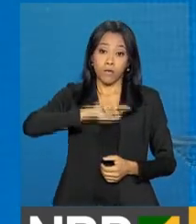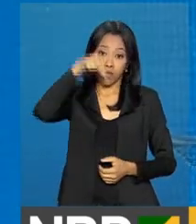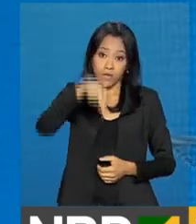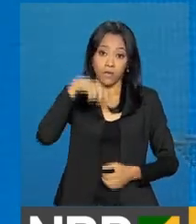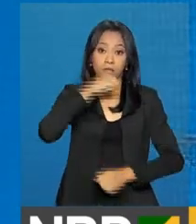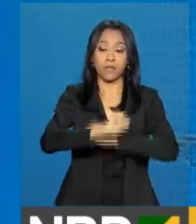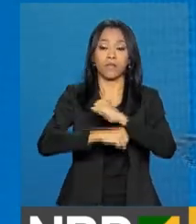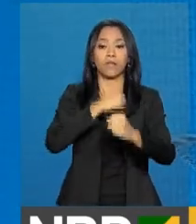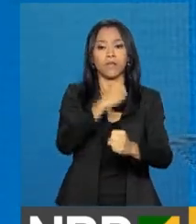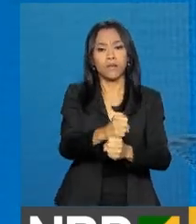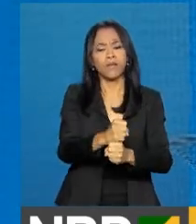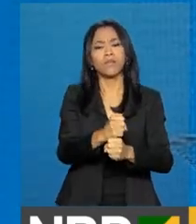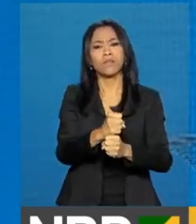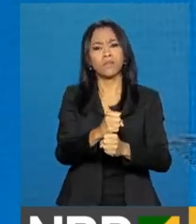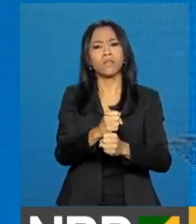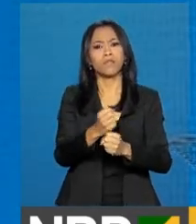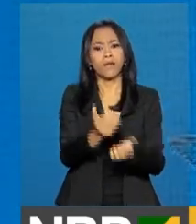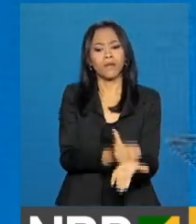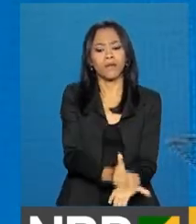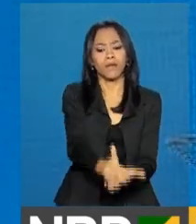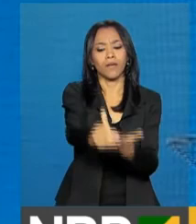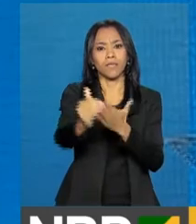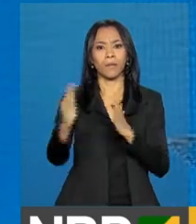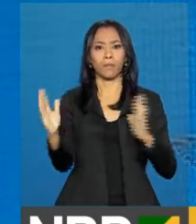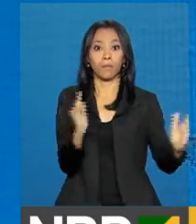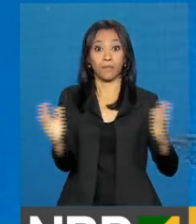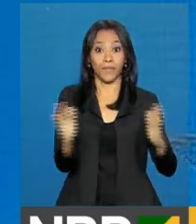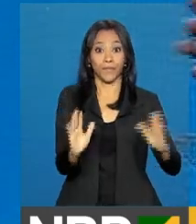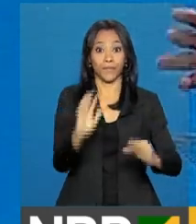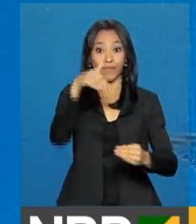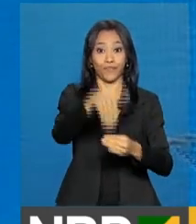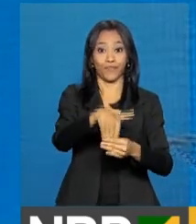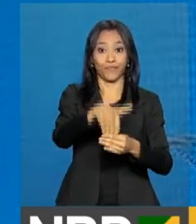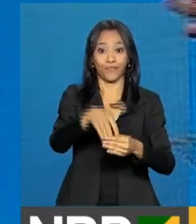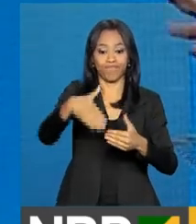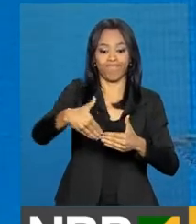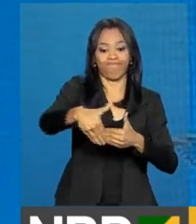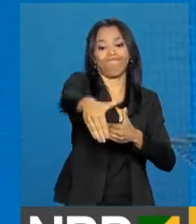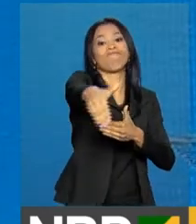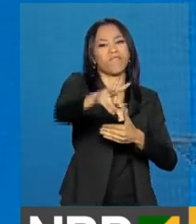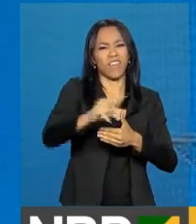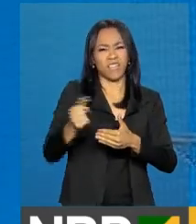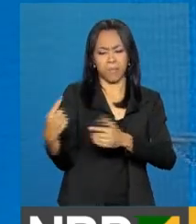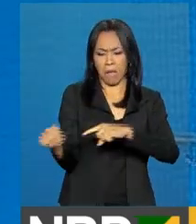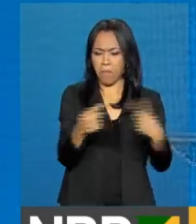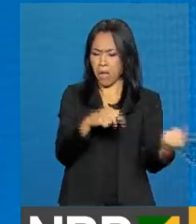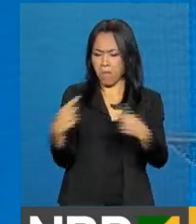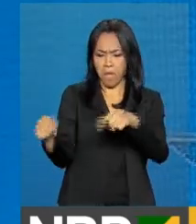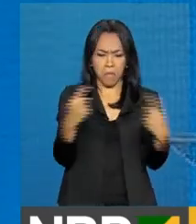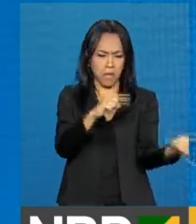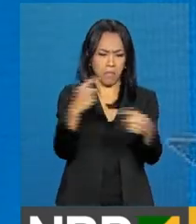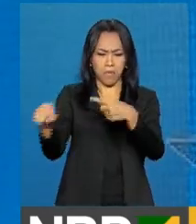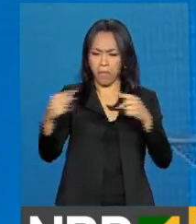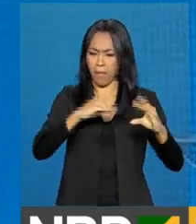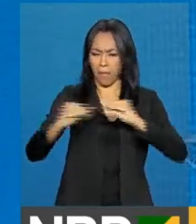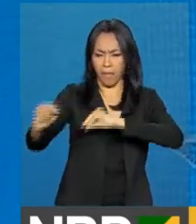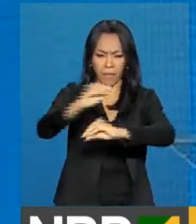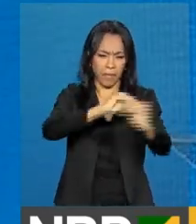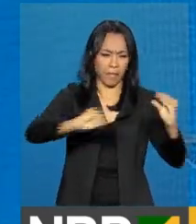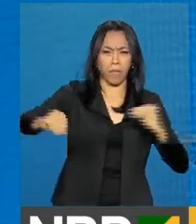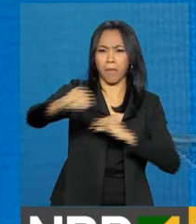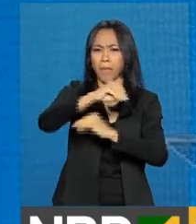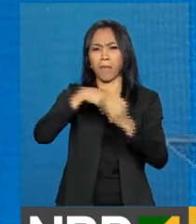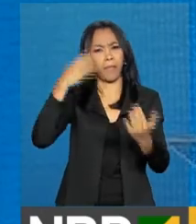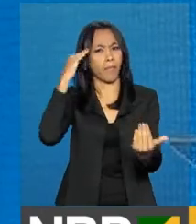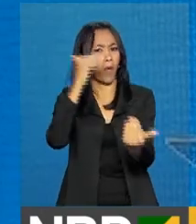entrando num período eleitoral, né? Haverá disputas, controvérsias, contrariedades,